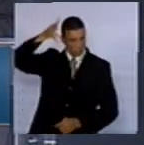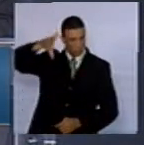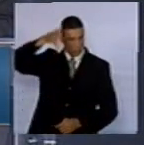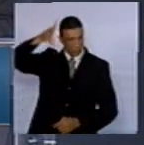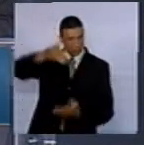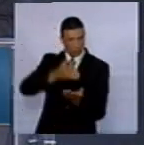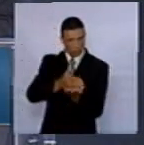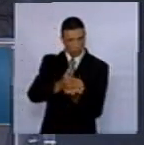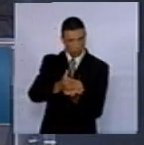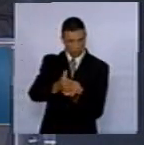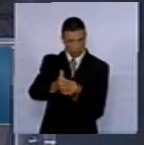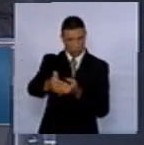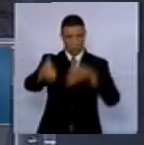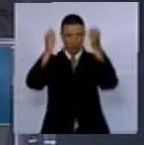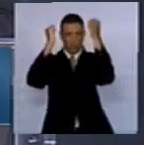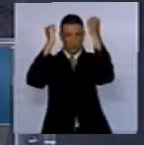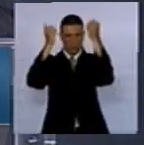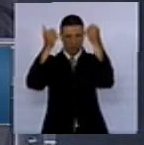inicialmente